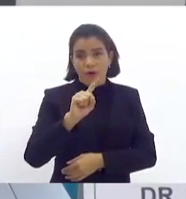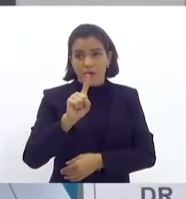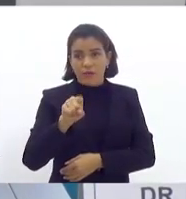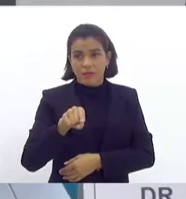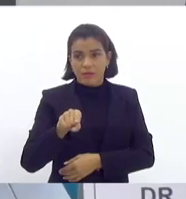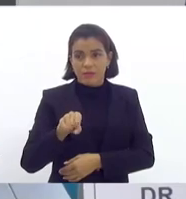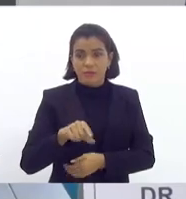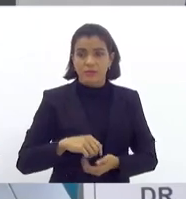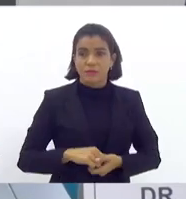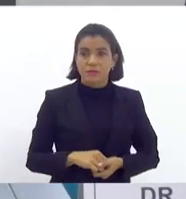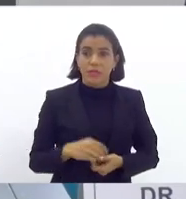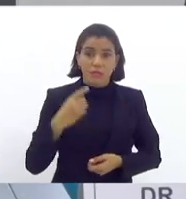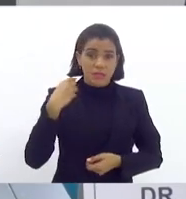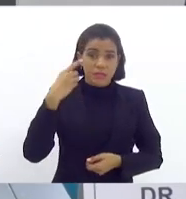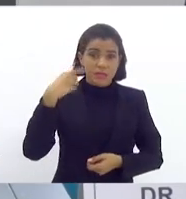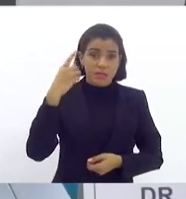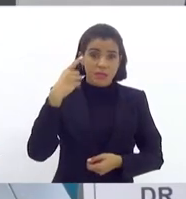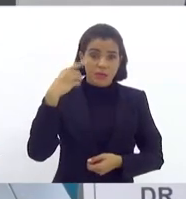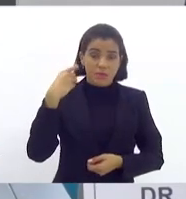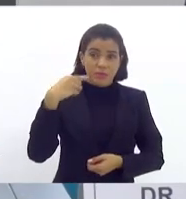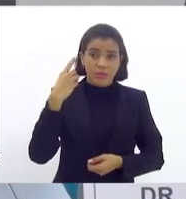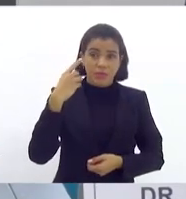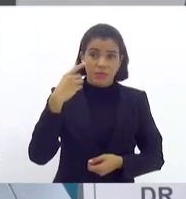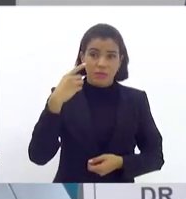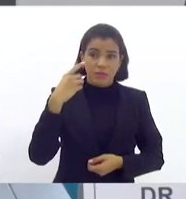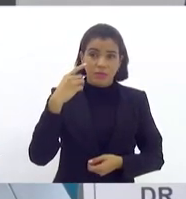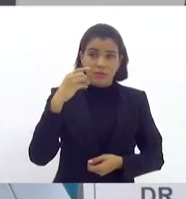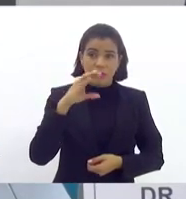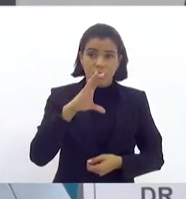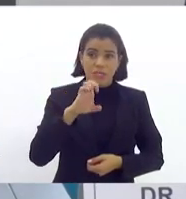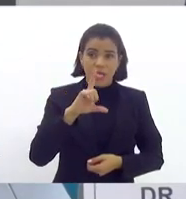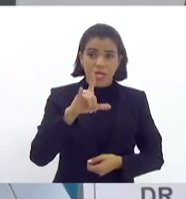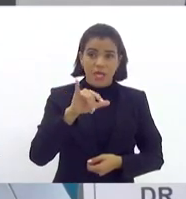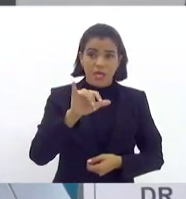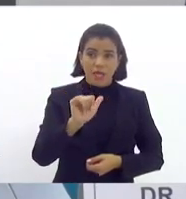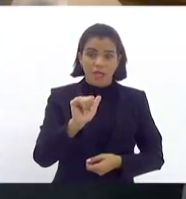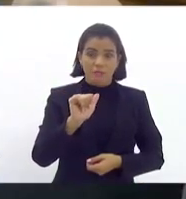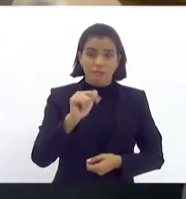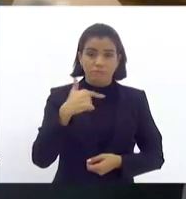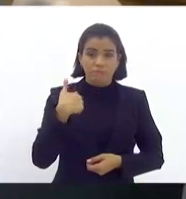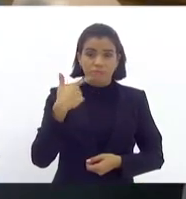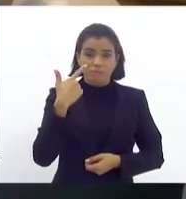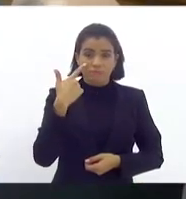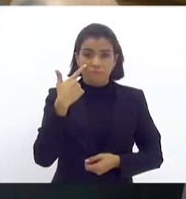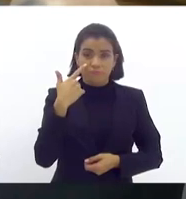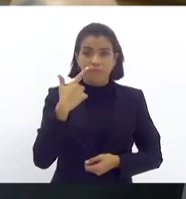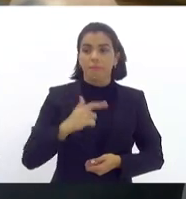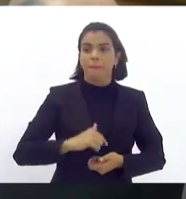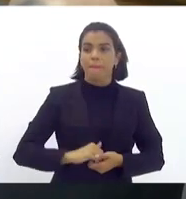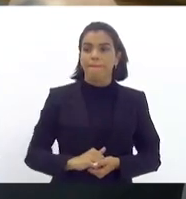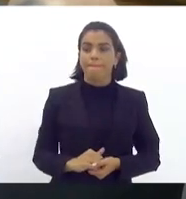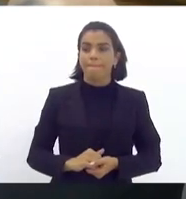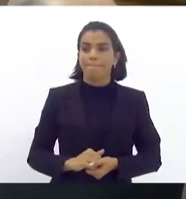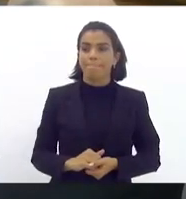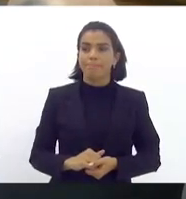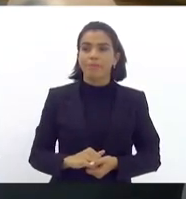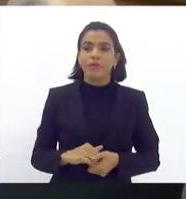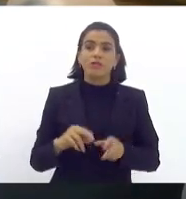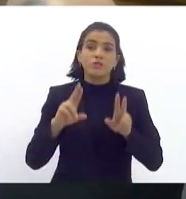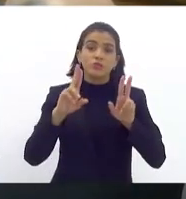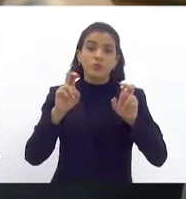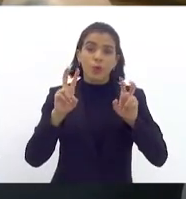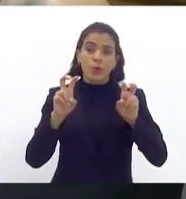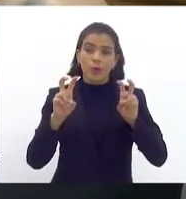Para discutir, deputada Célia. Só para fazer uma ponderação com Vossa Excelência em relação até mesmo à sua